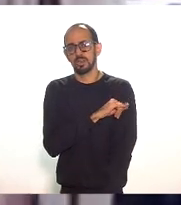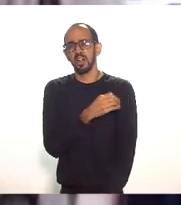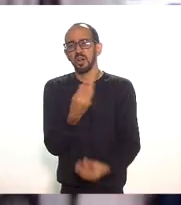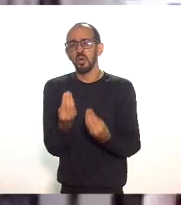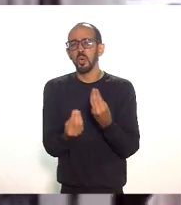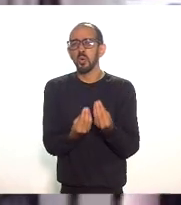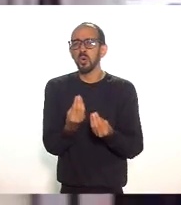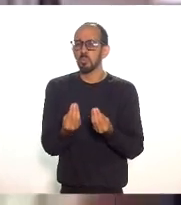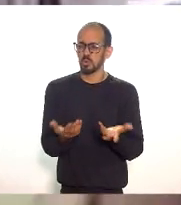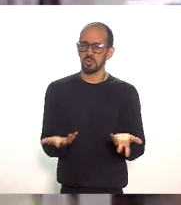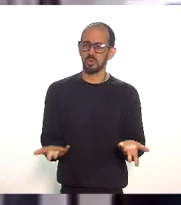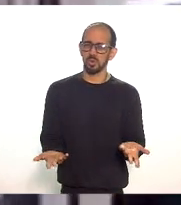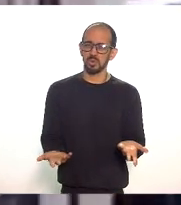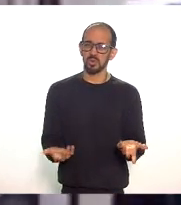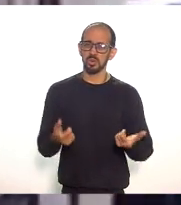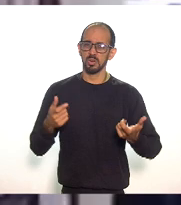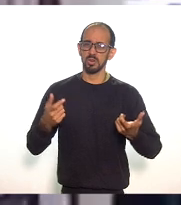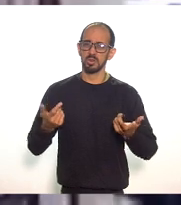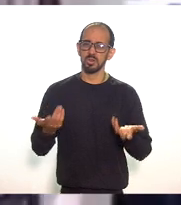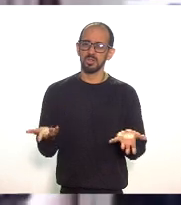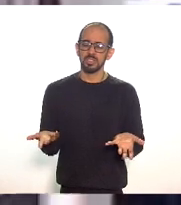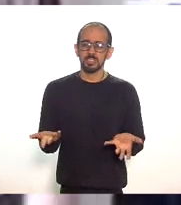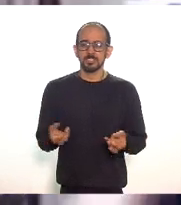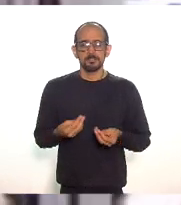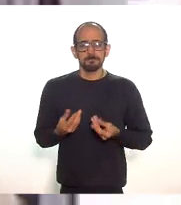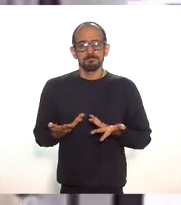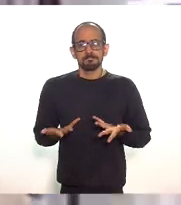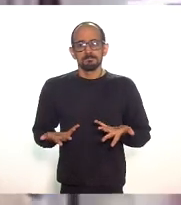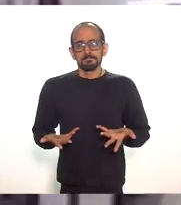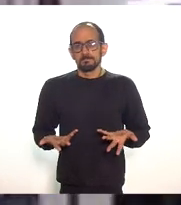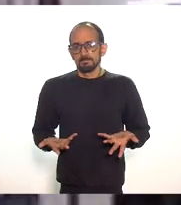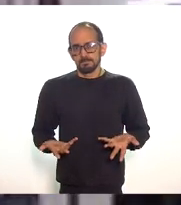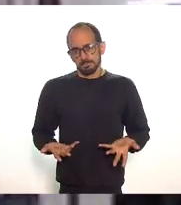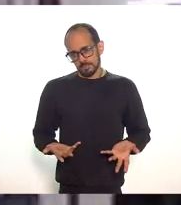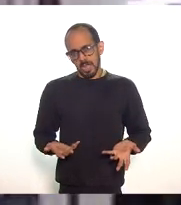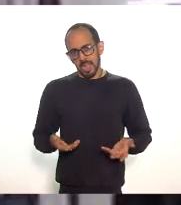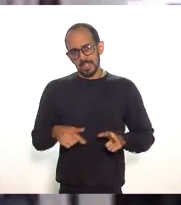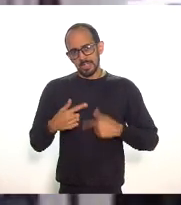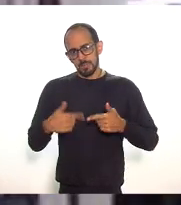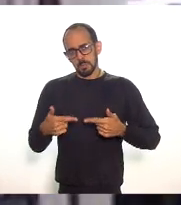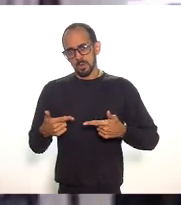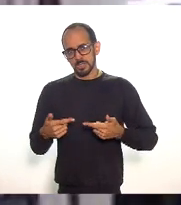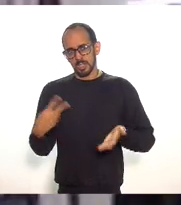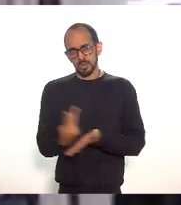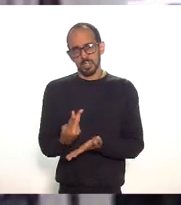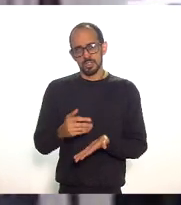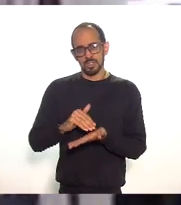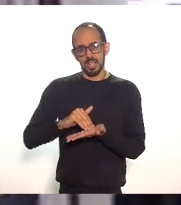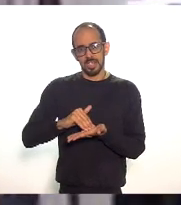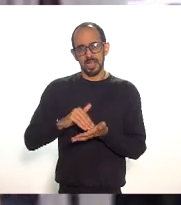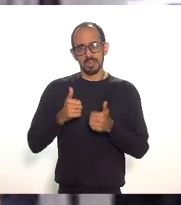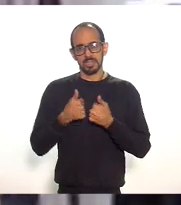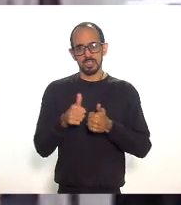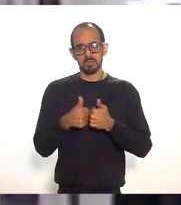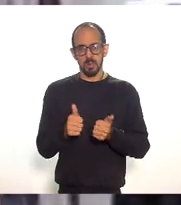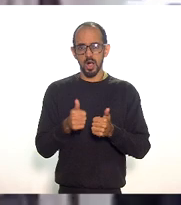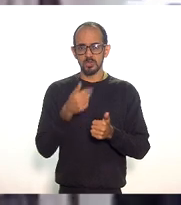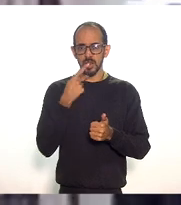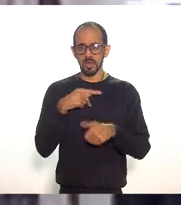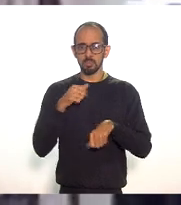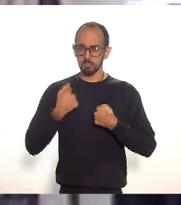Como é que pode? Onde é que está? Agora, vez por outra, vem aí o secretário de transporte defender